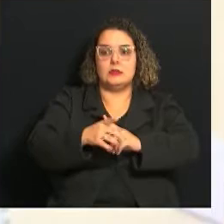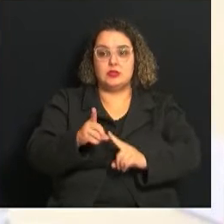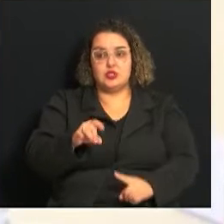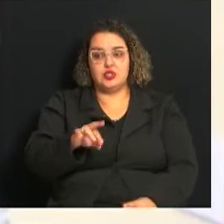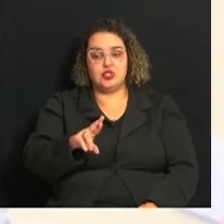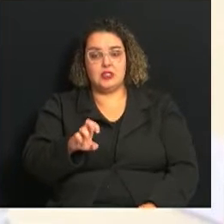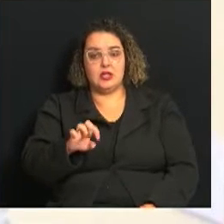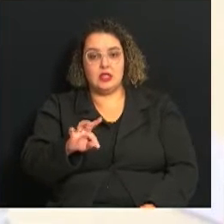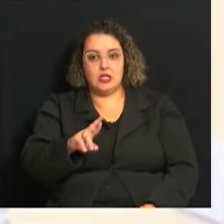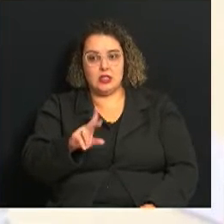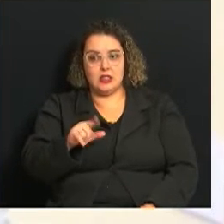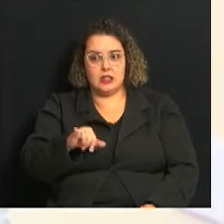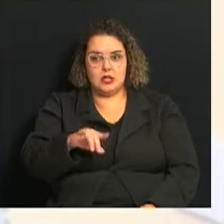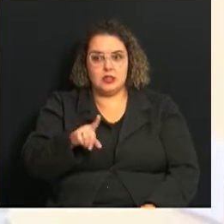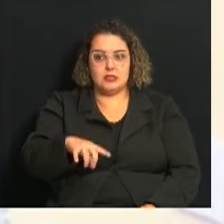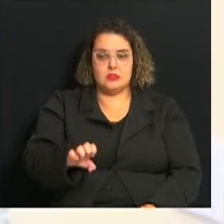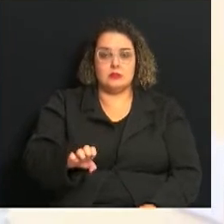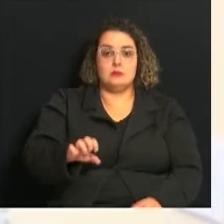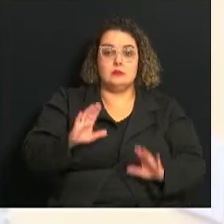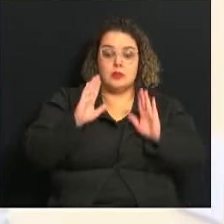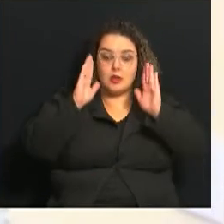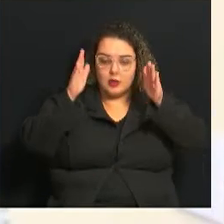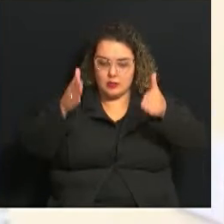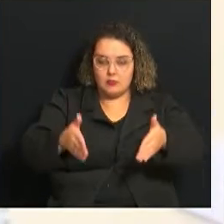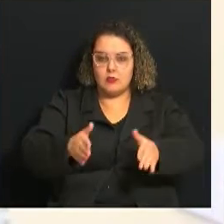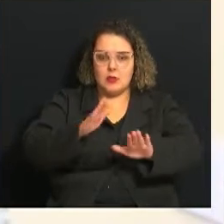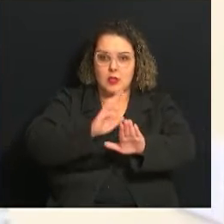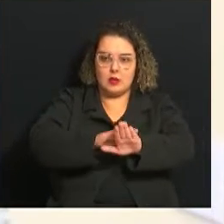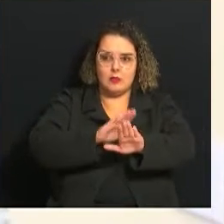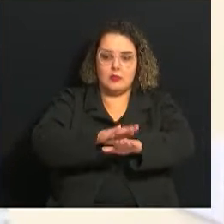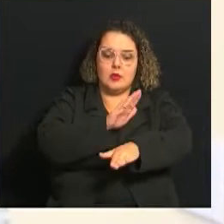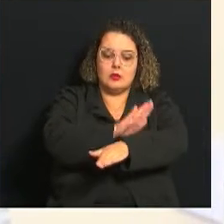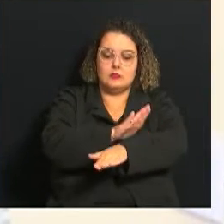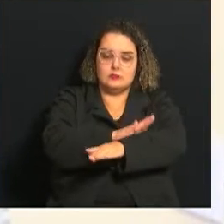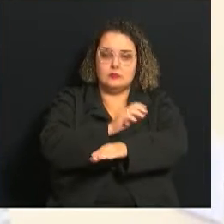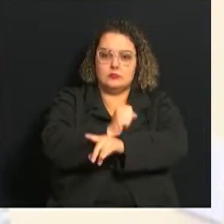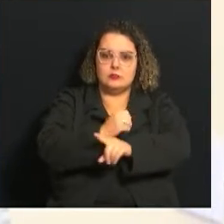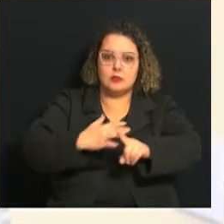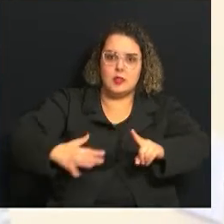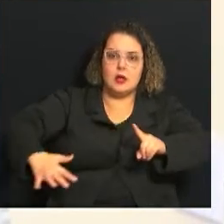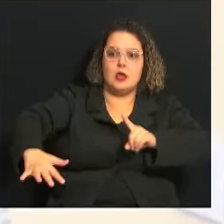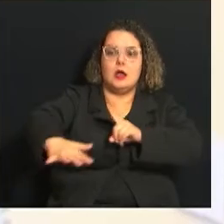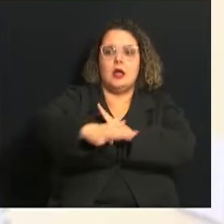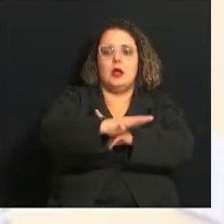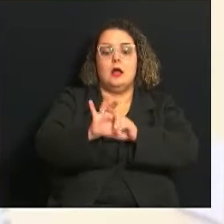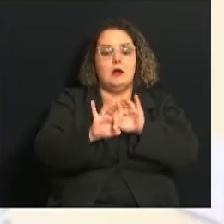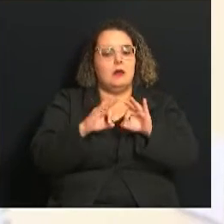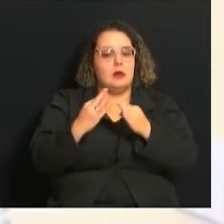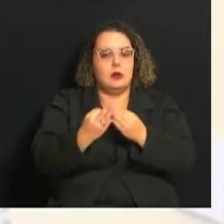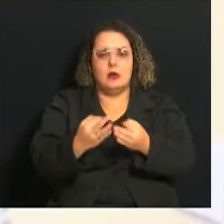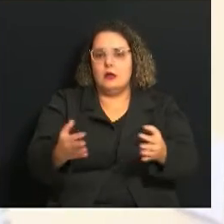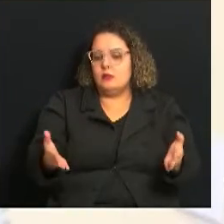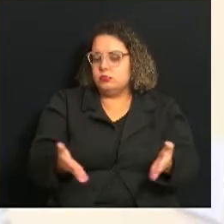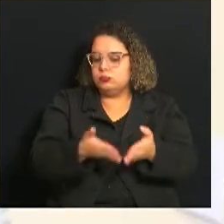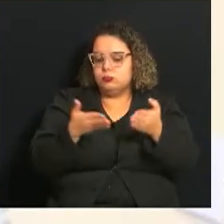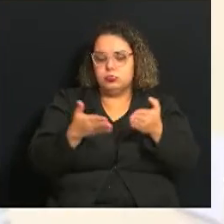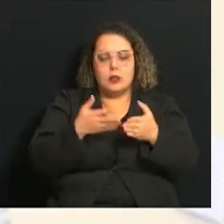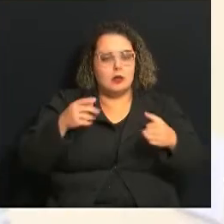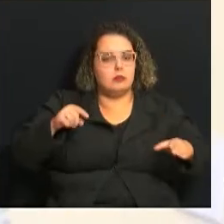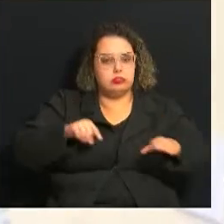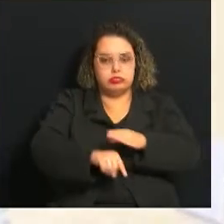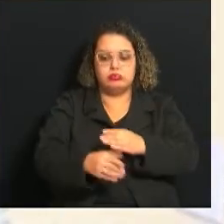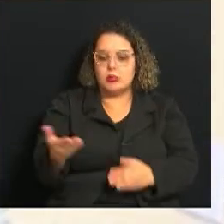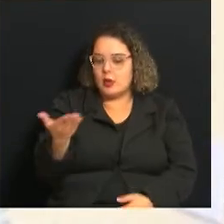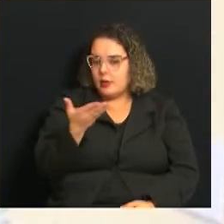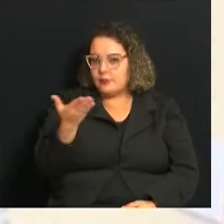dê atenção às ações de assistência, principalmente voltadas às famílias na linha de pobreza e extrema pobreza.